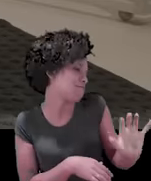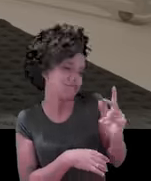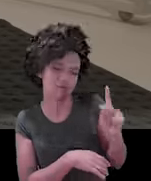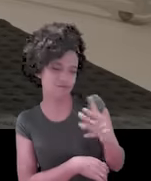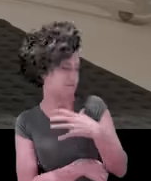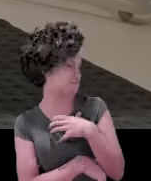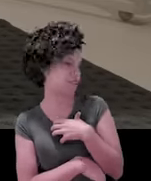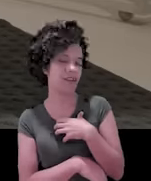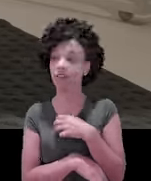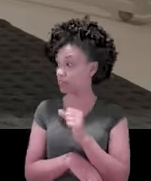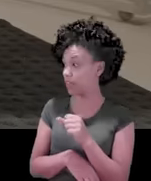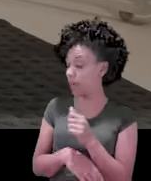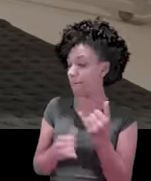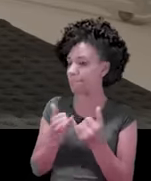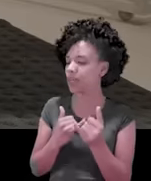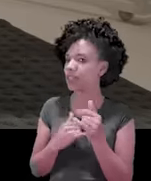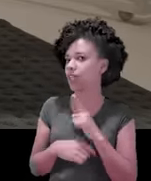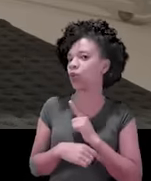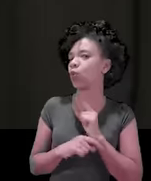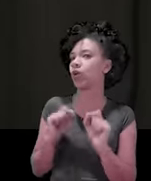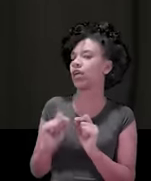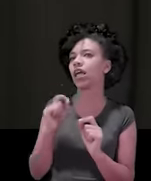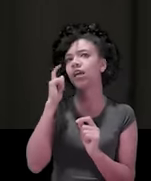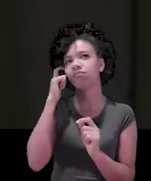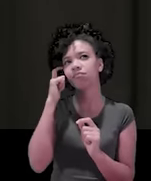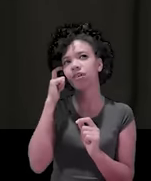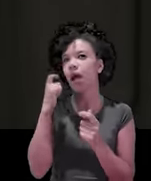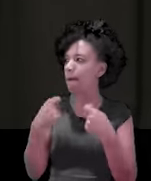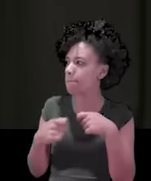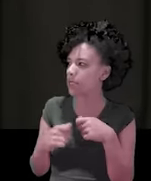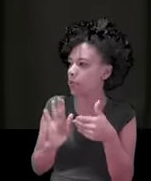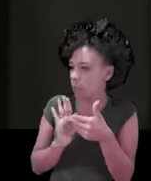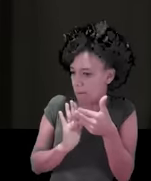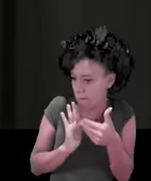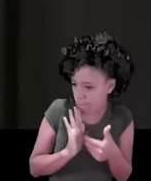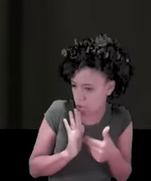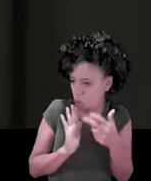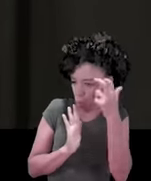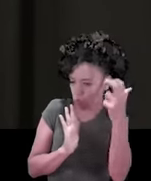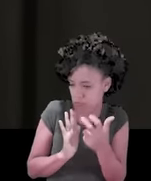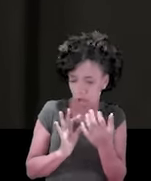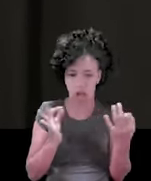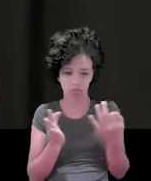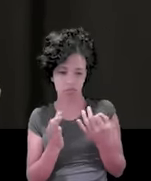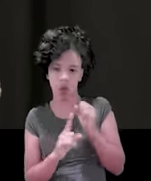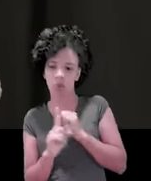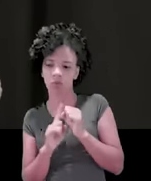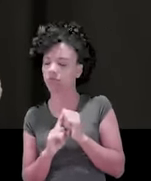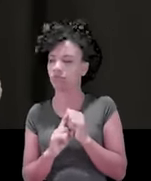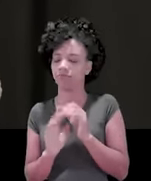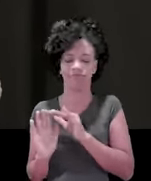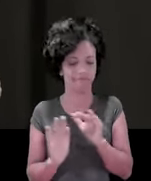sua mão exatamente várias que você caiu numa situação que você precisou tirar totalmente o seu lado cultural do que a